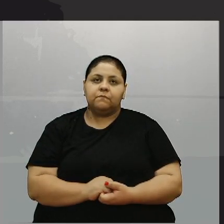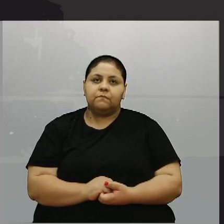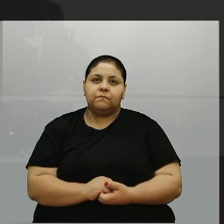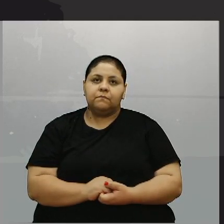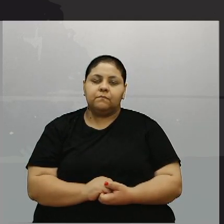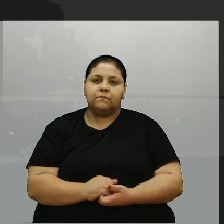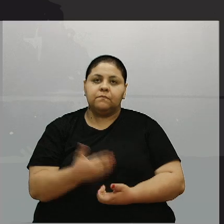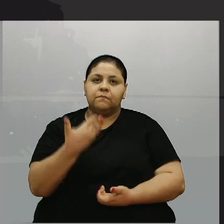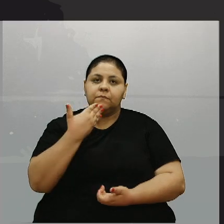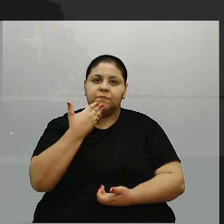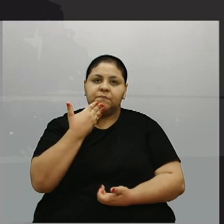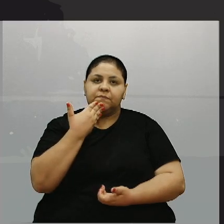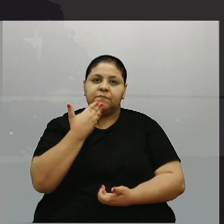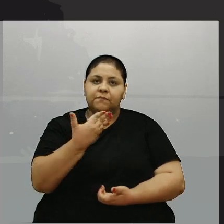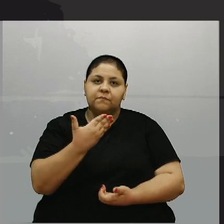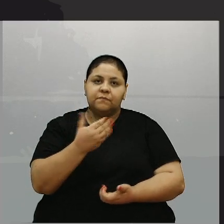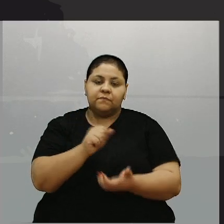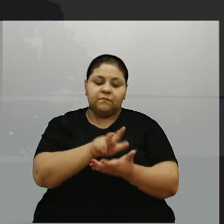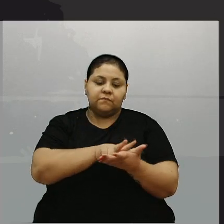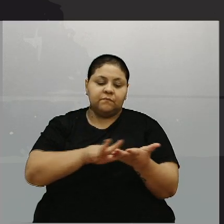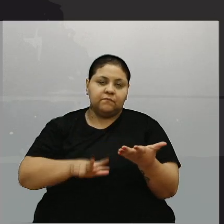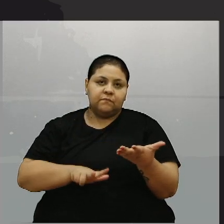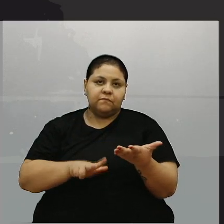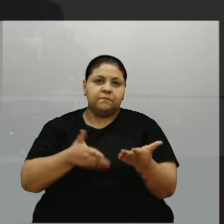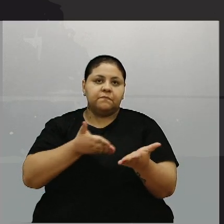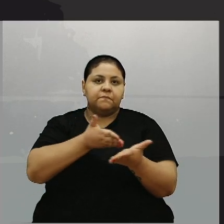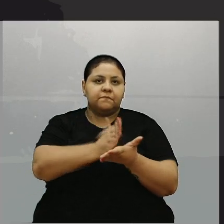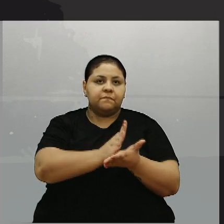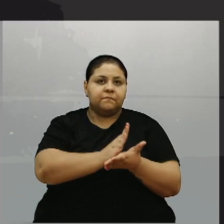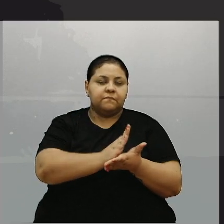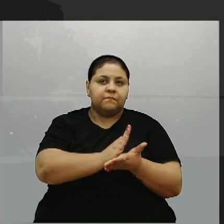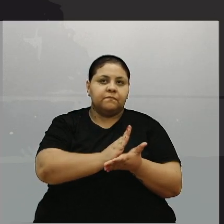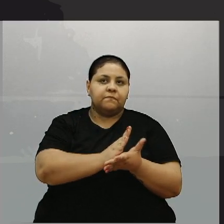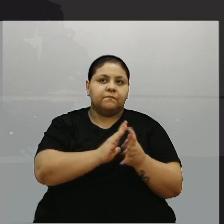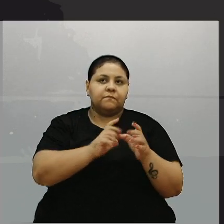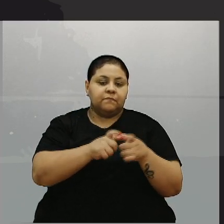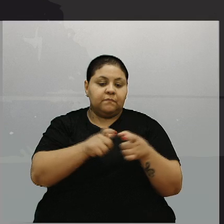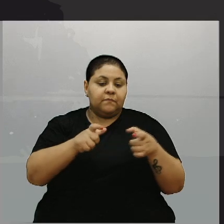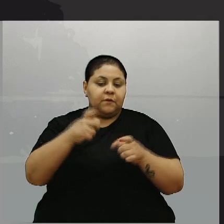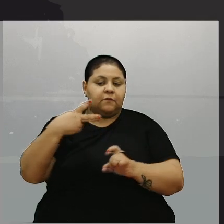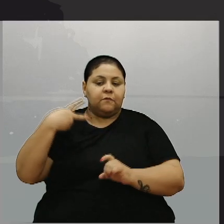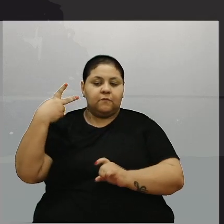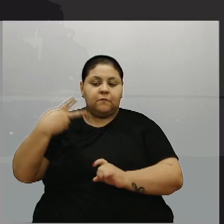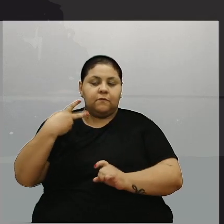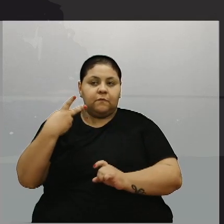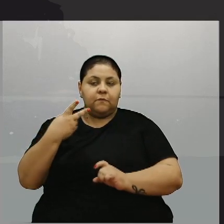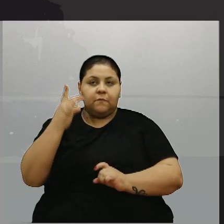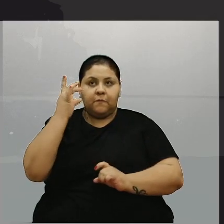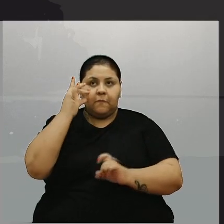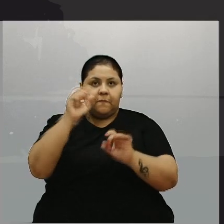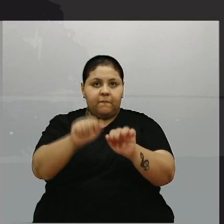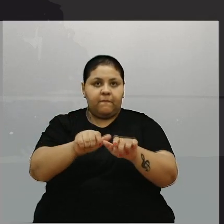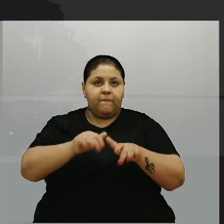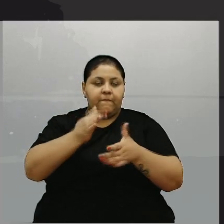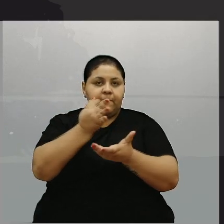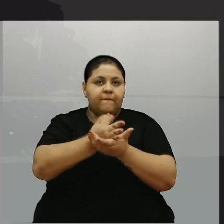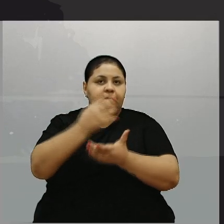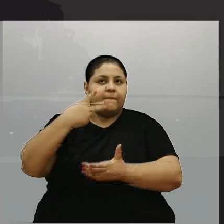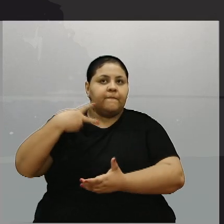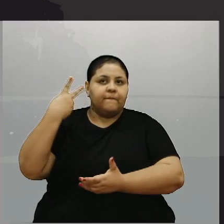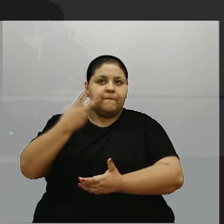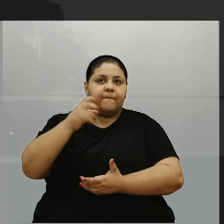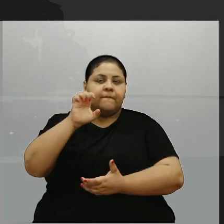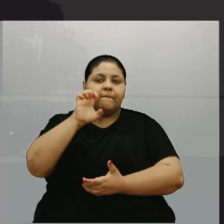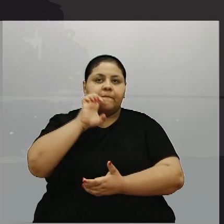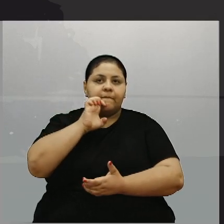O pedido de vista foi aprovado por unanimidade dos vereadores presentes em plenário, ausentes, vereadora Estela